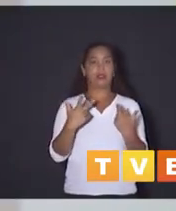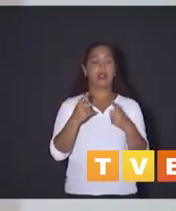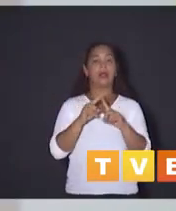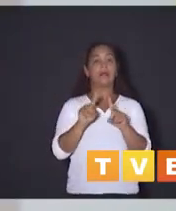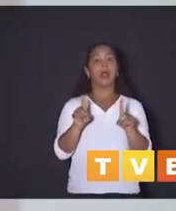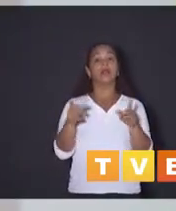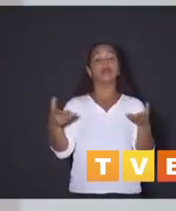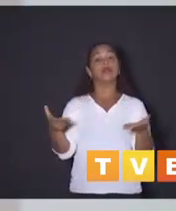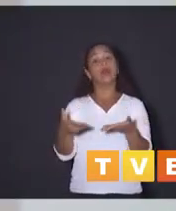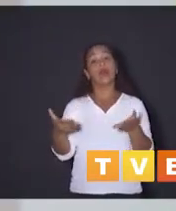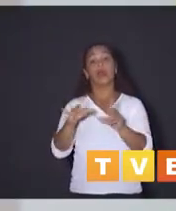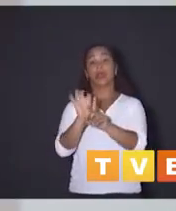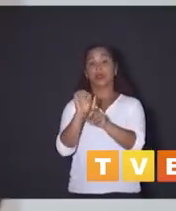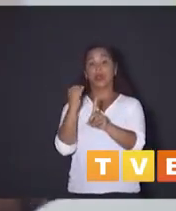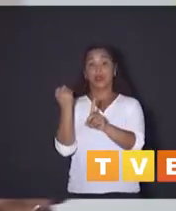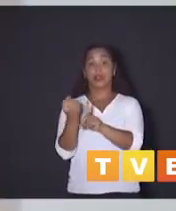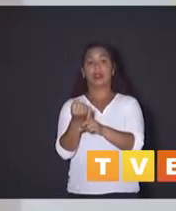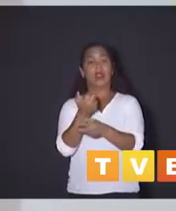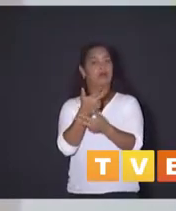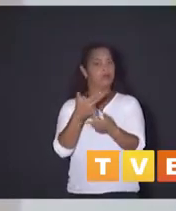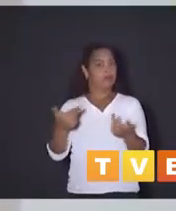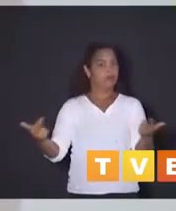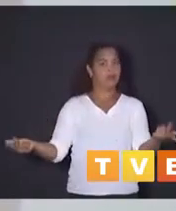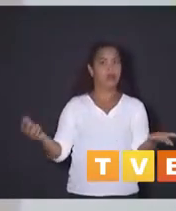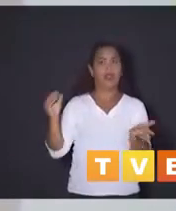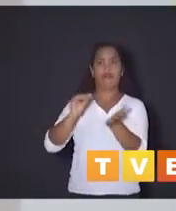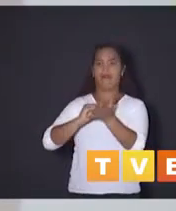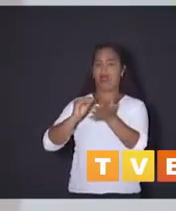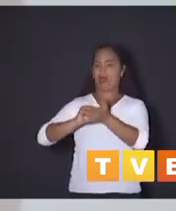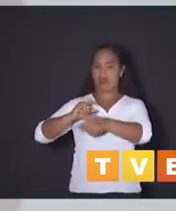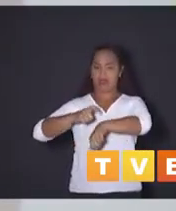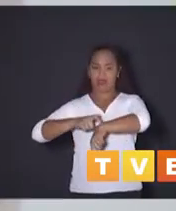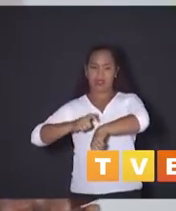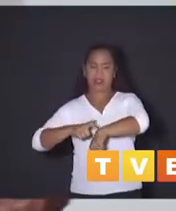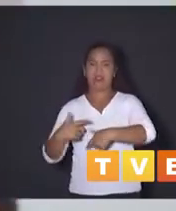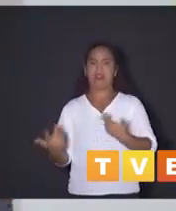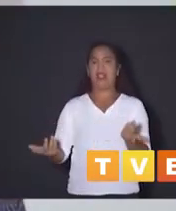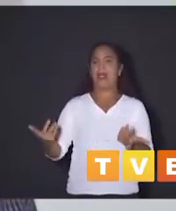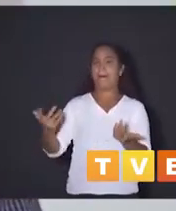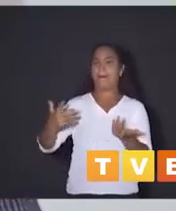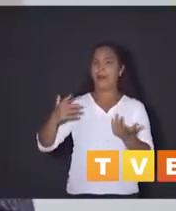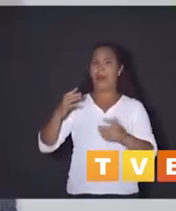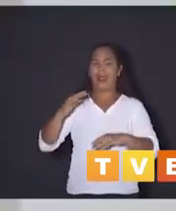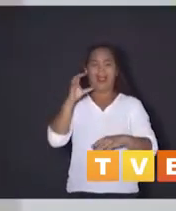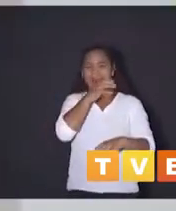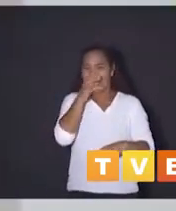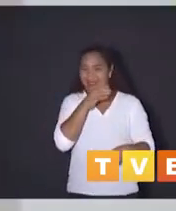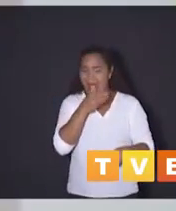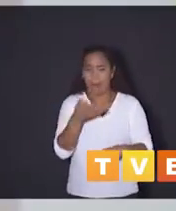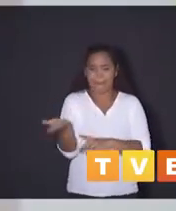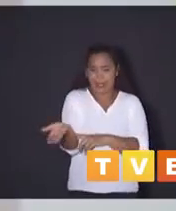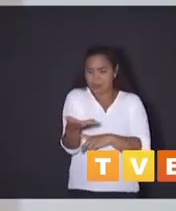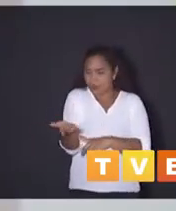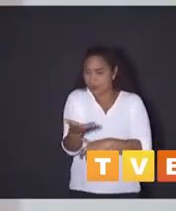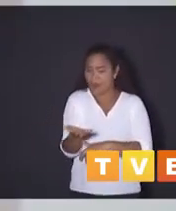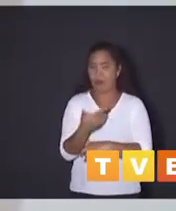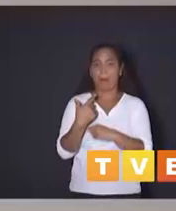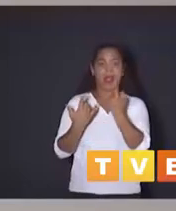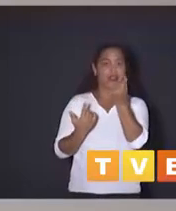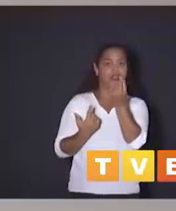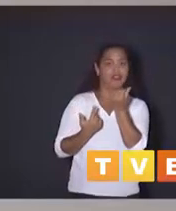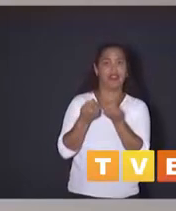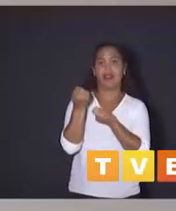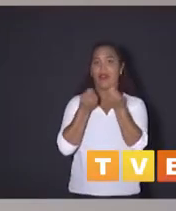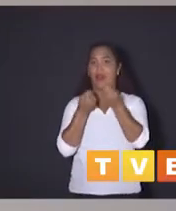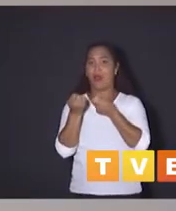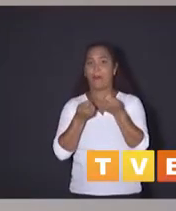ou seja hoje a sociedade por uma série de circunstâncias pela falta de tempo pela pela praticidade pela economicidade é a sociedade se